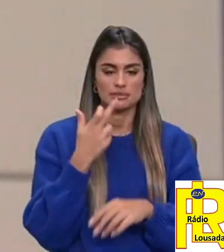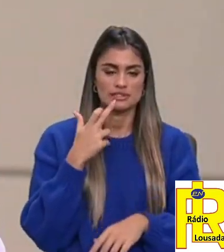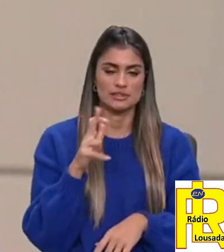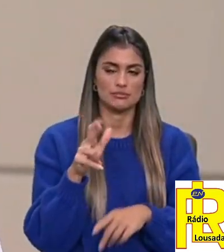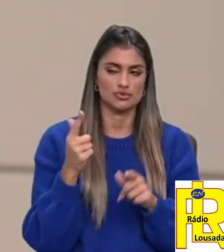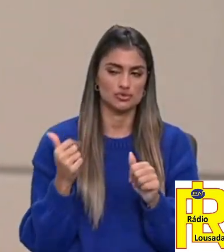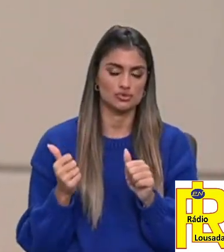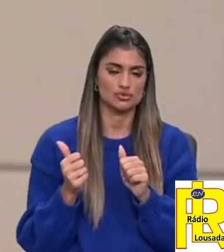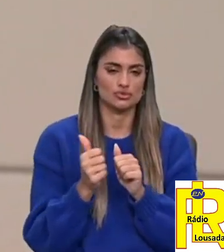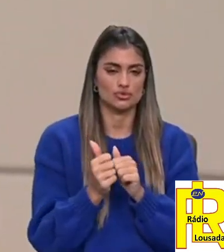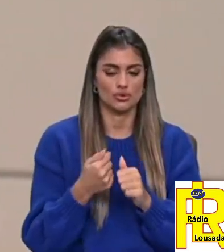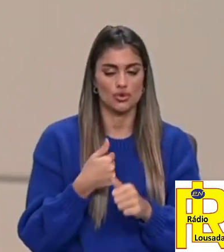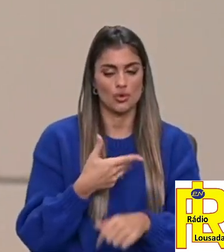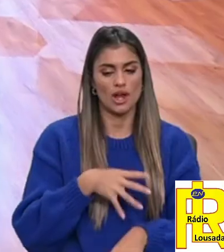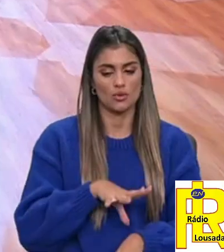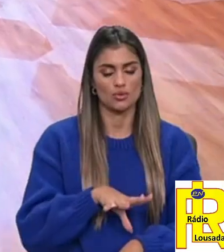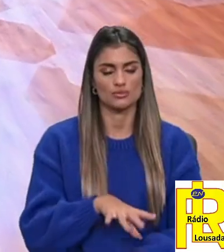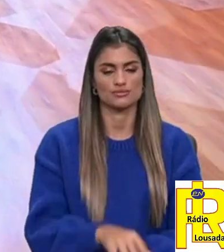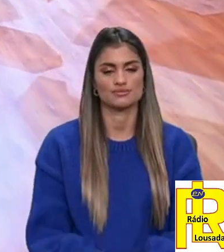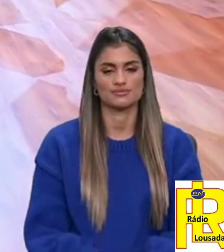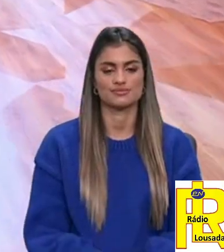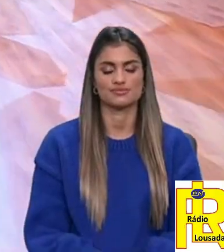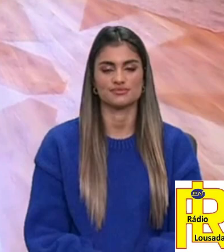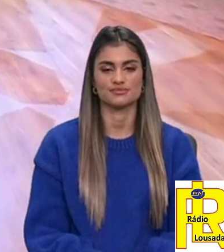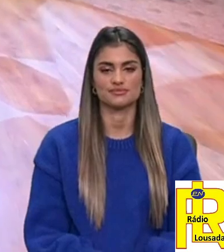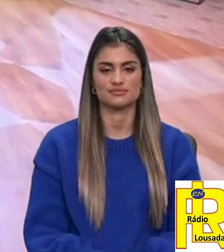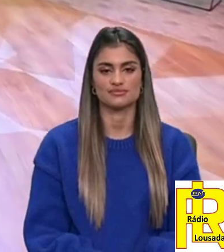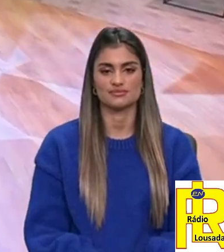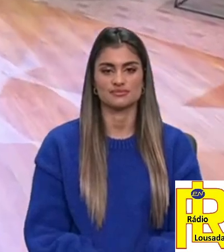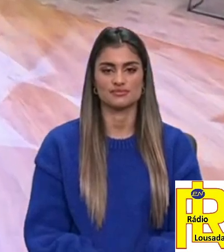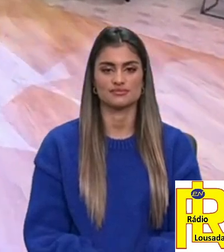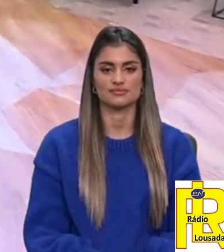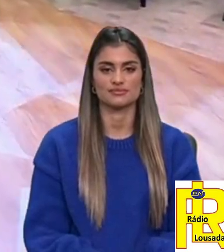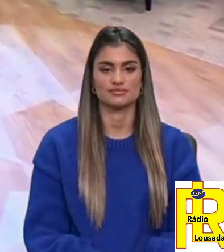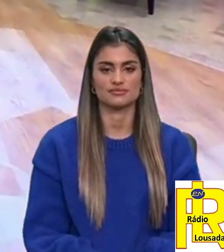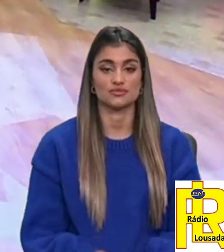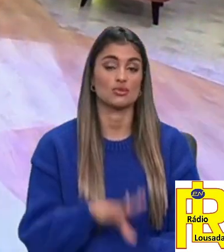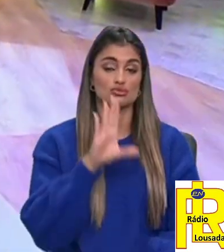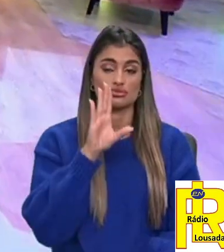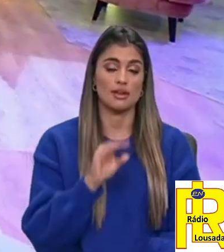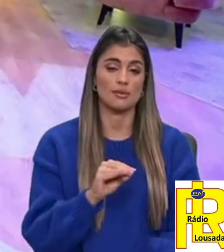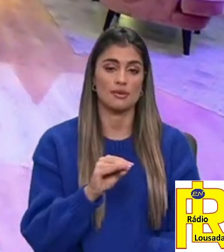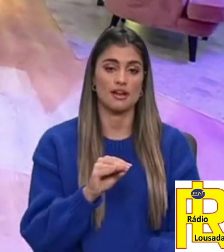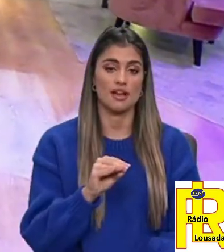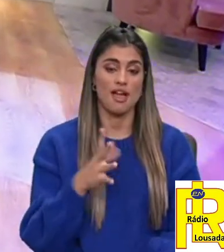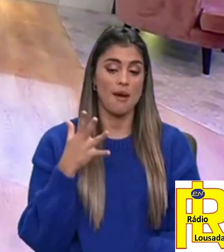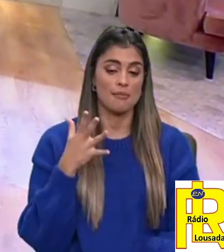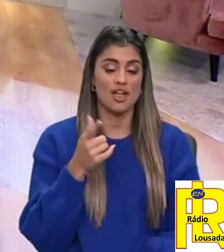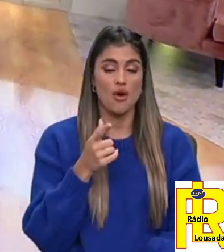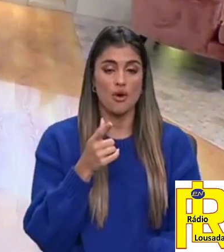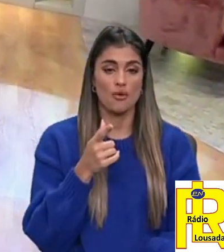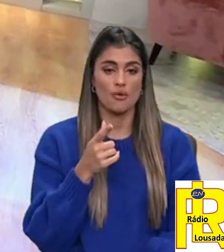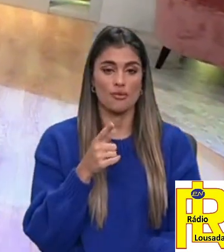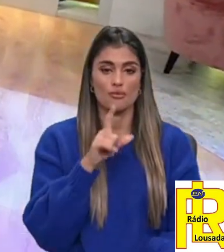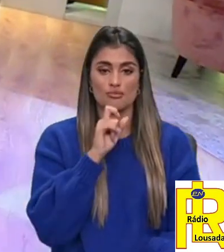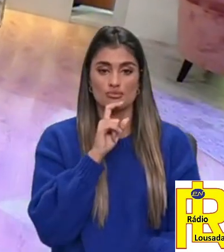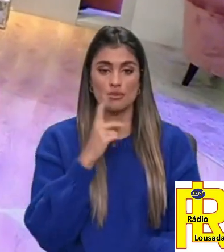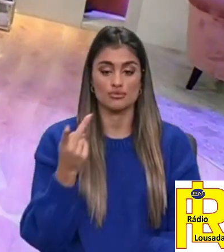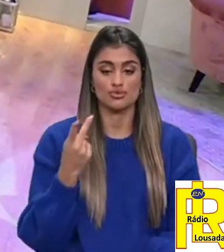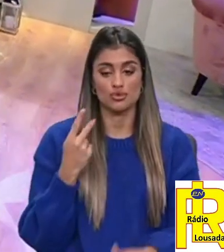é o que eu mais quis. Quem sabe amanhã, amor, poderemos